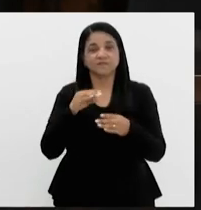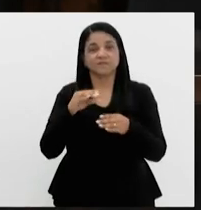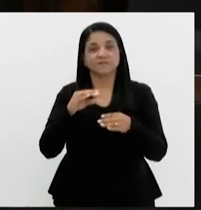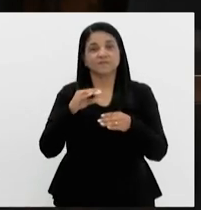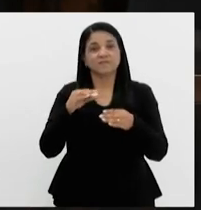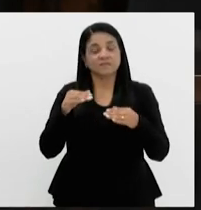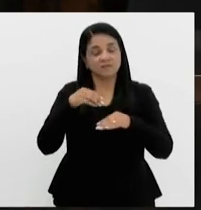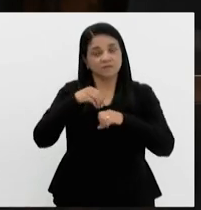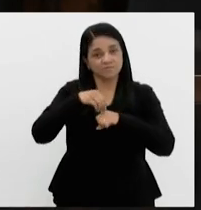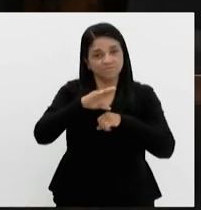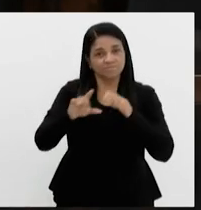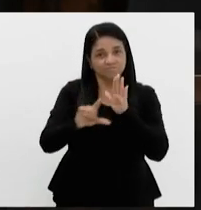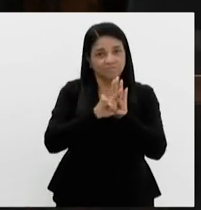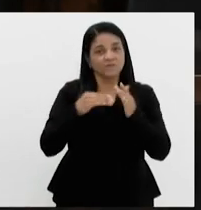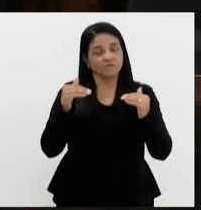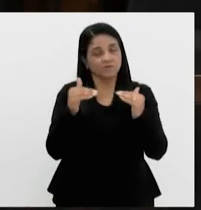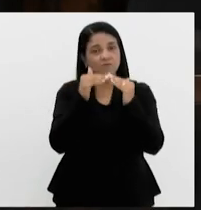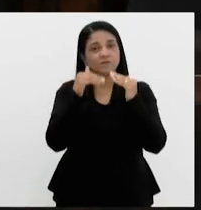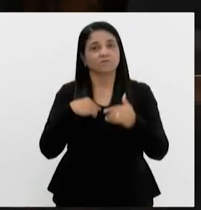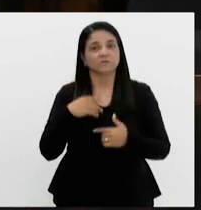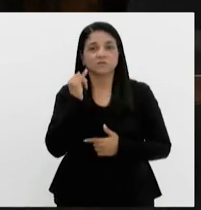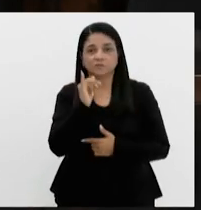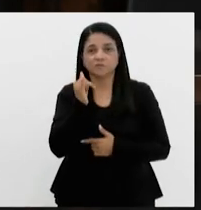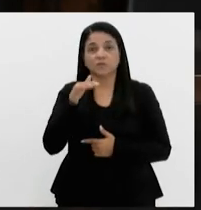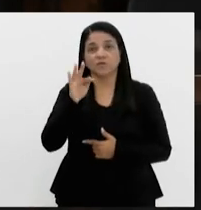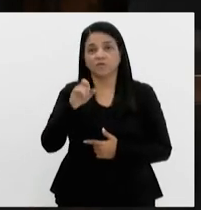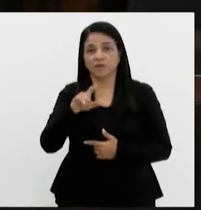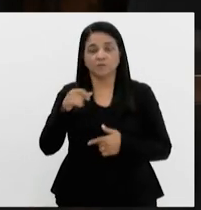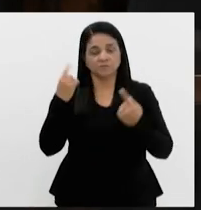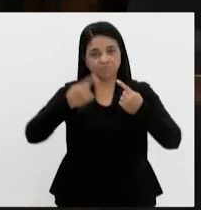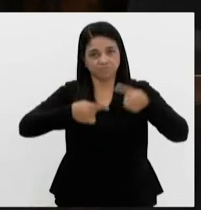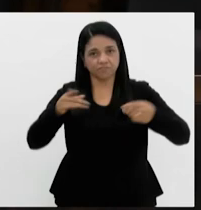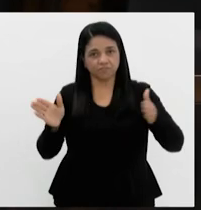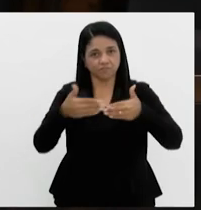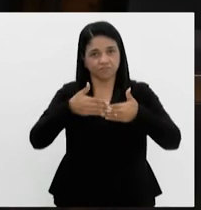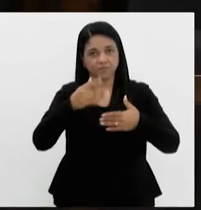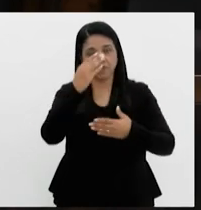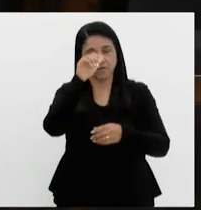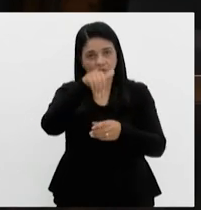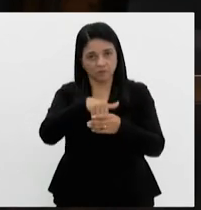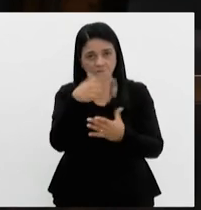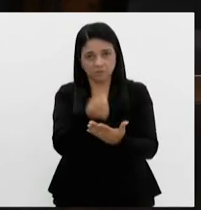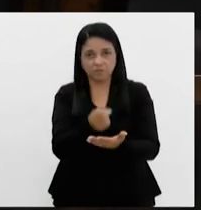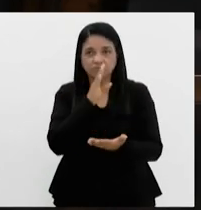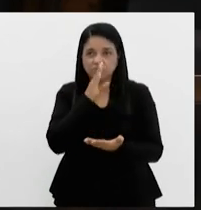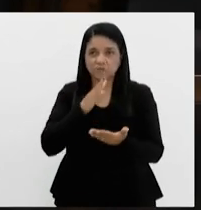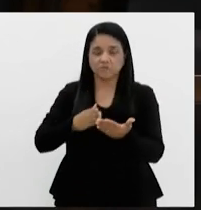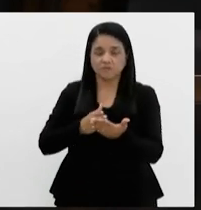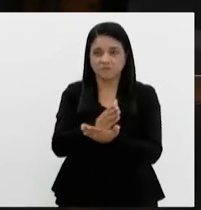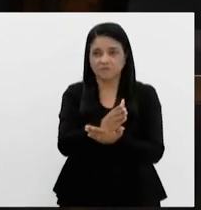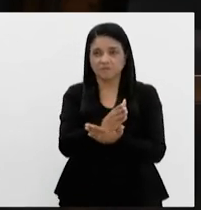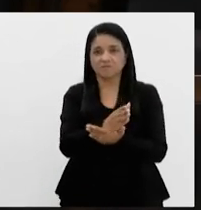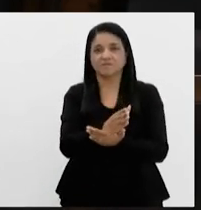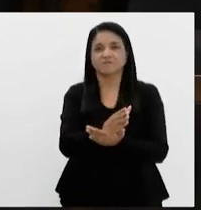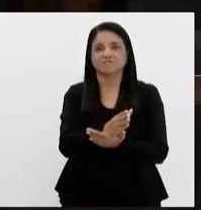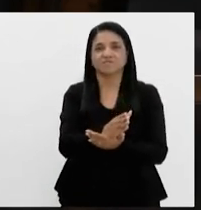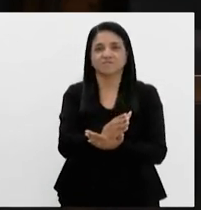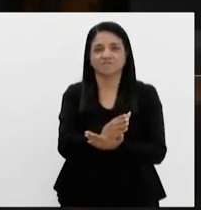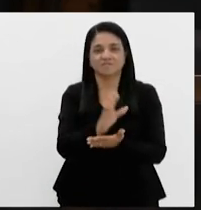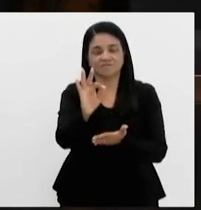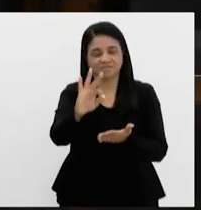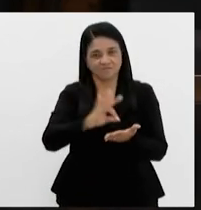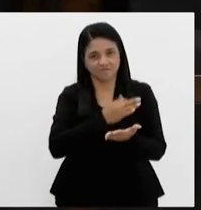deputado Felipe Soares, em discussão. Não havendo quem queira discutir, encerrada a discussão. Em votação. Os senhores que aprovam, mas que estão aprovados, vai